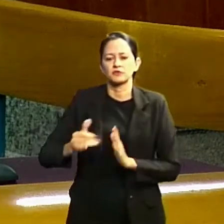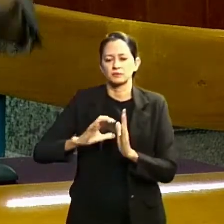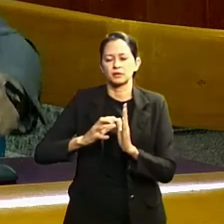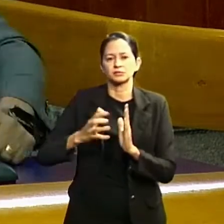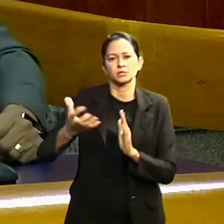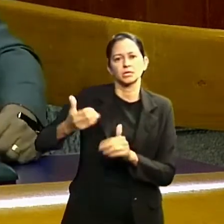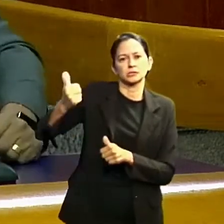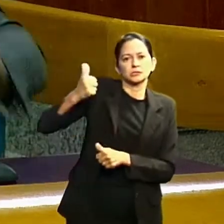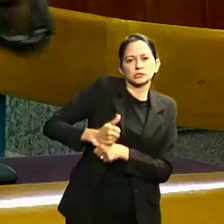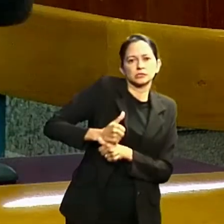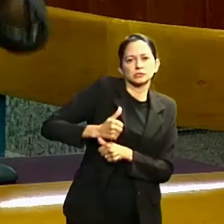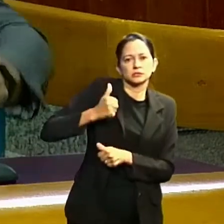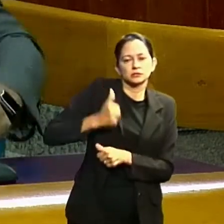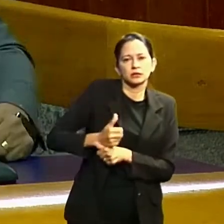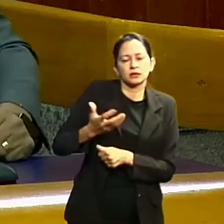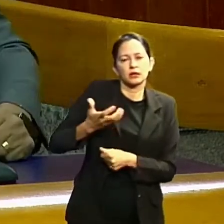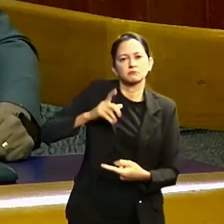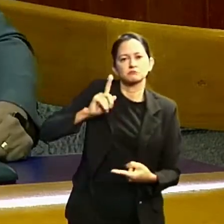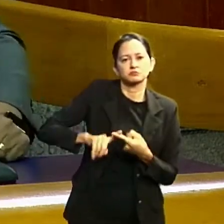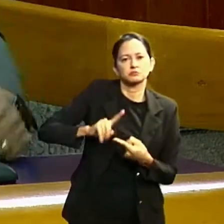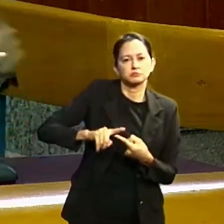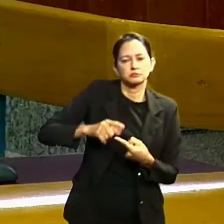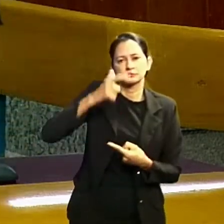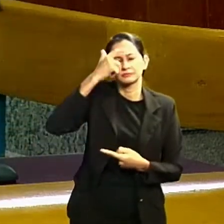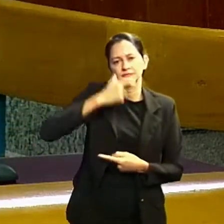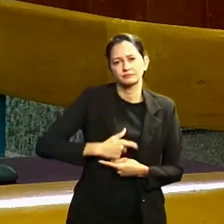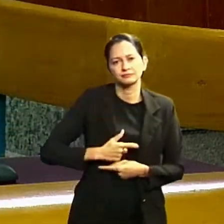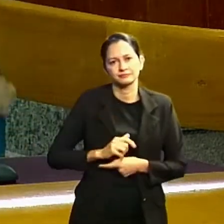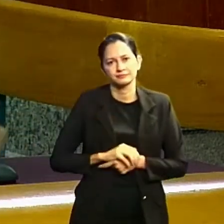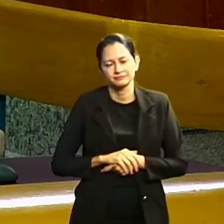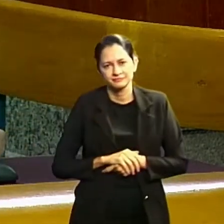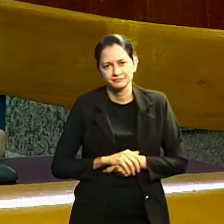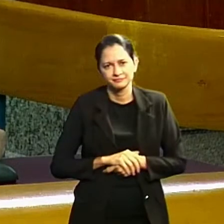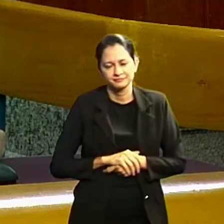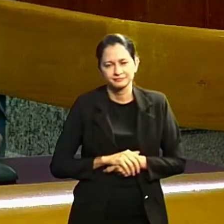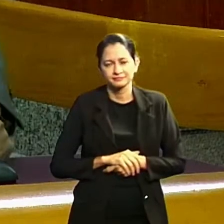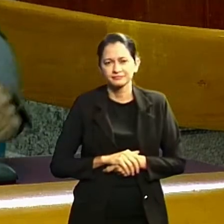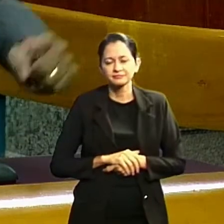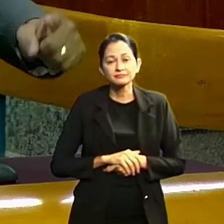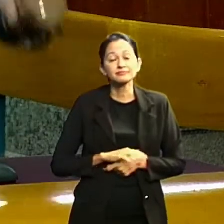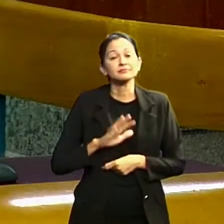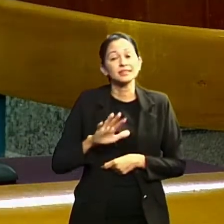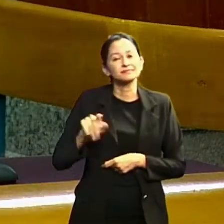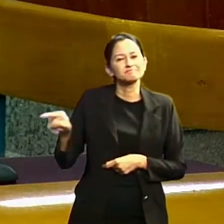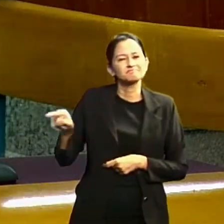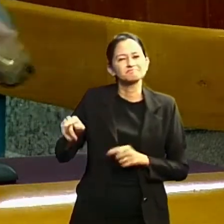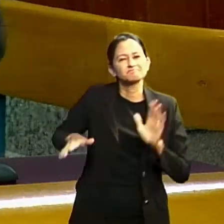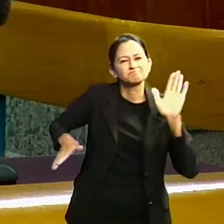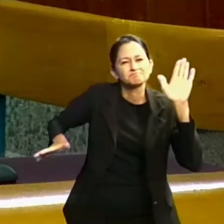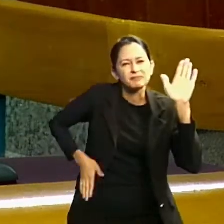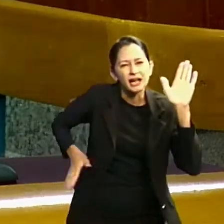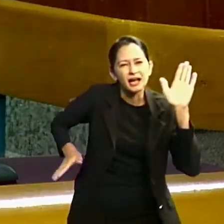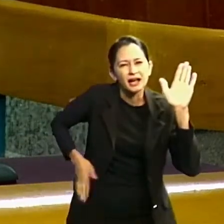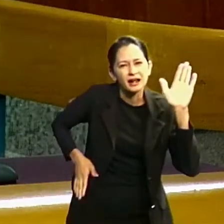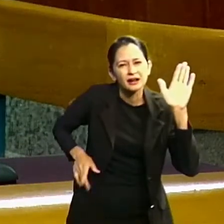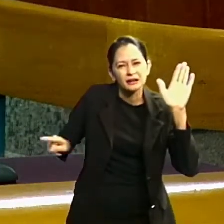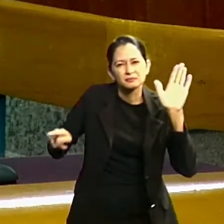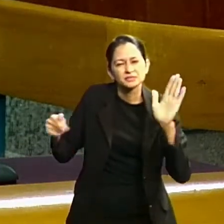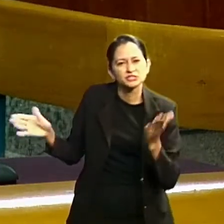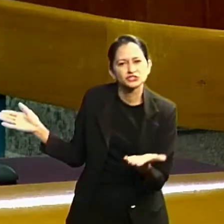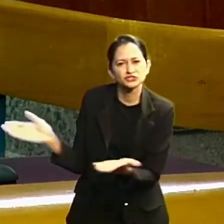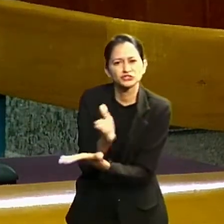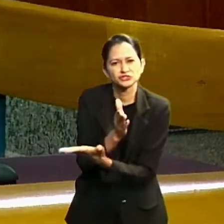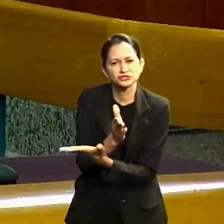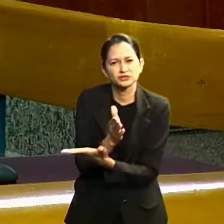para tentar coagir quem tem o mandato. Esses malandros, vereador William Veloso, tem que ser arrancado da